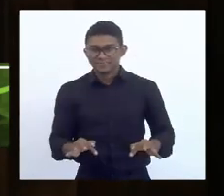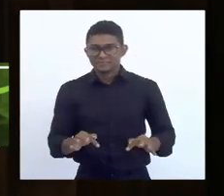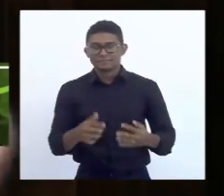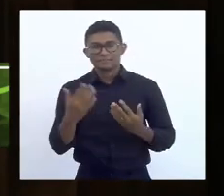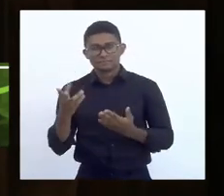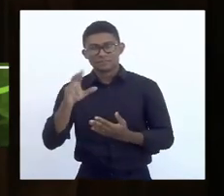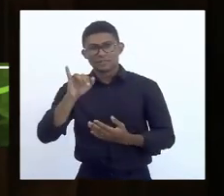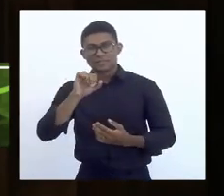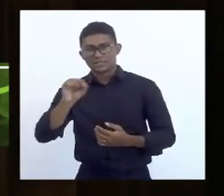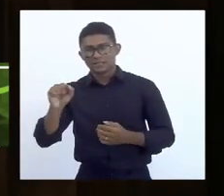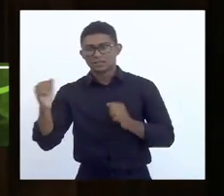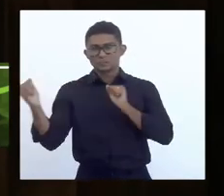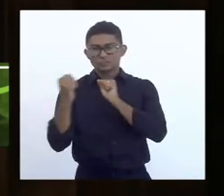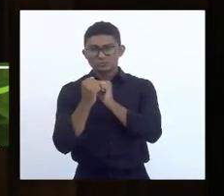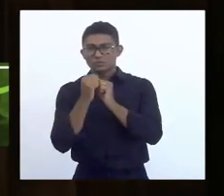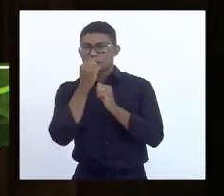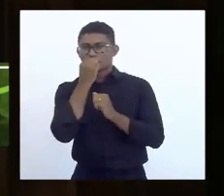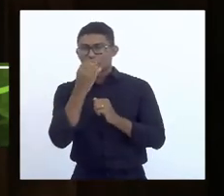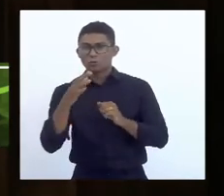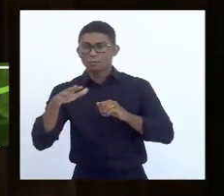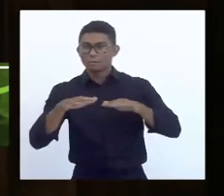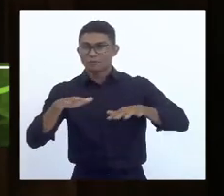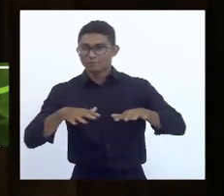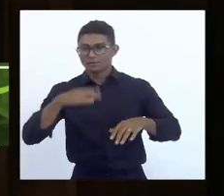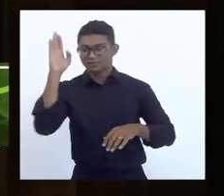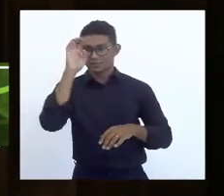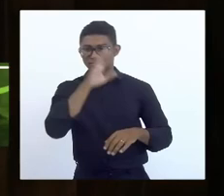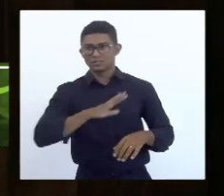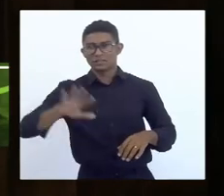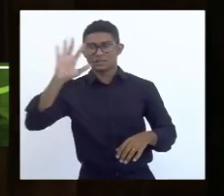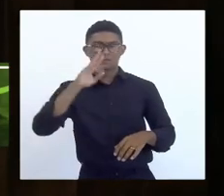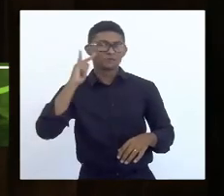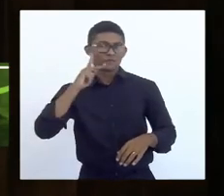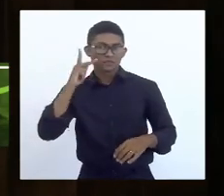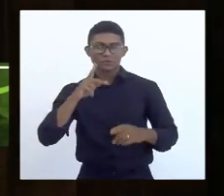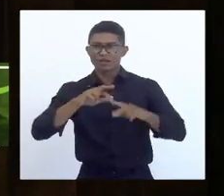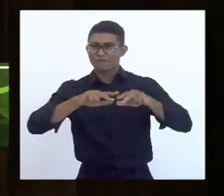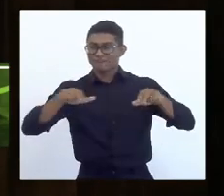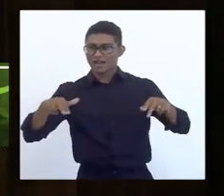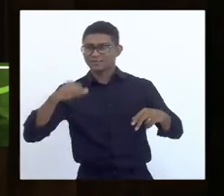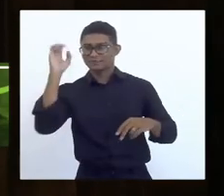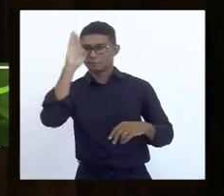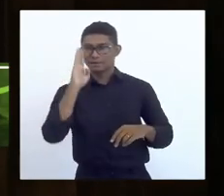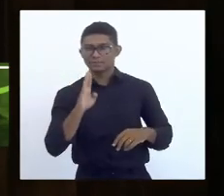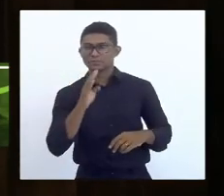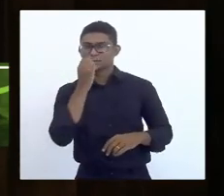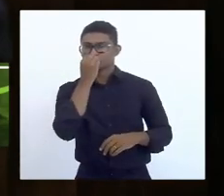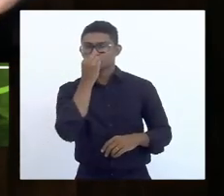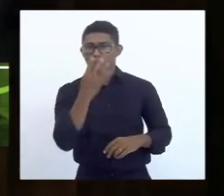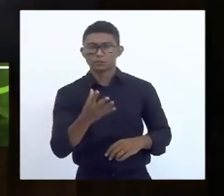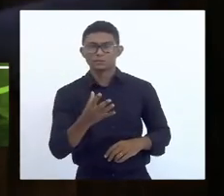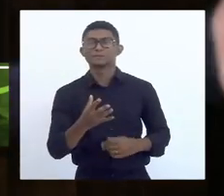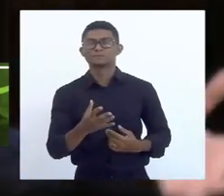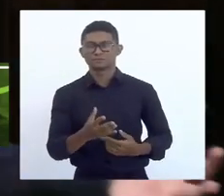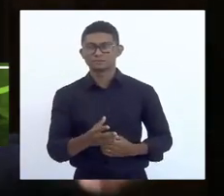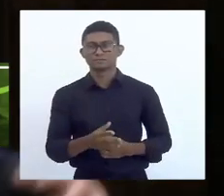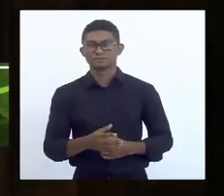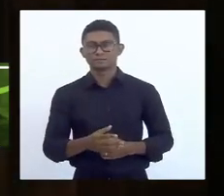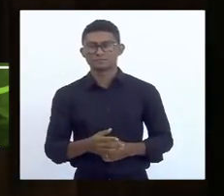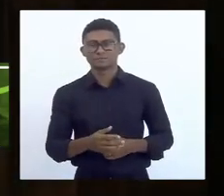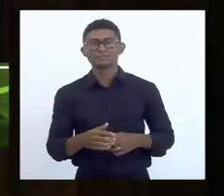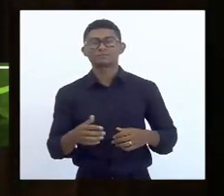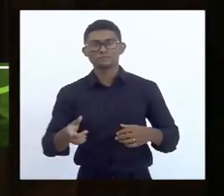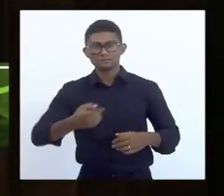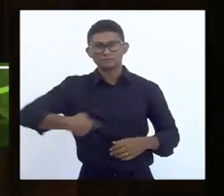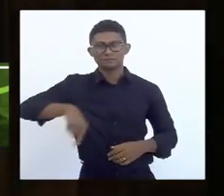um movimento nacional de várias vereadoras pelo Brasil. Então, eu acho que isso é um símbolo em Três Rios ontem. É tudo isso que a gente está